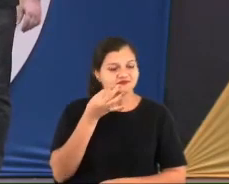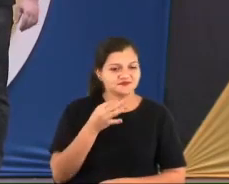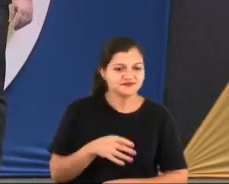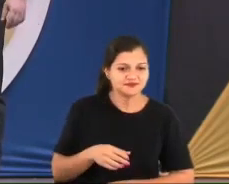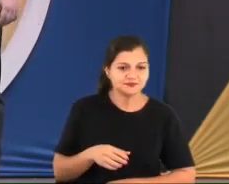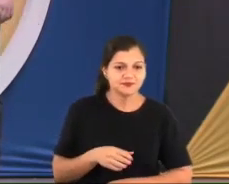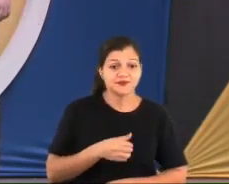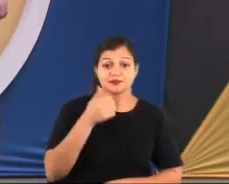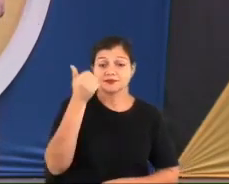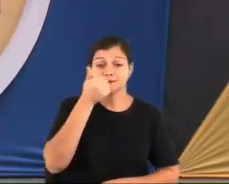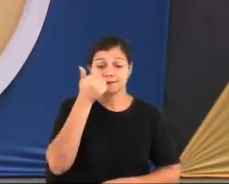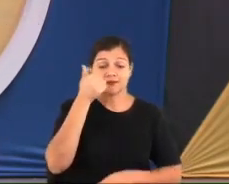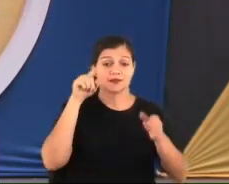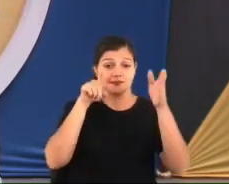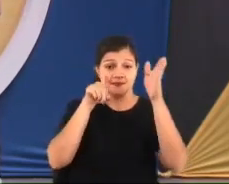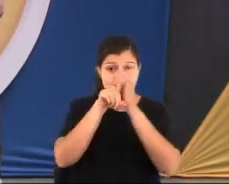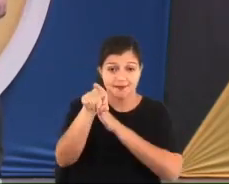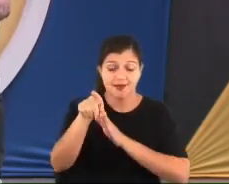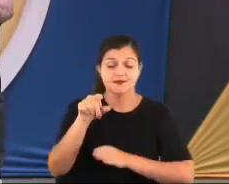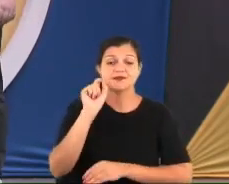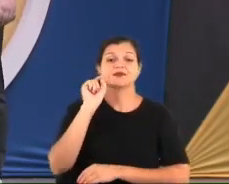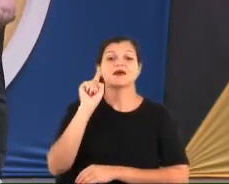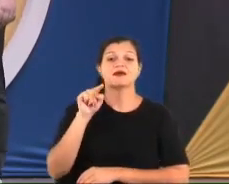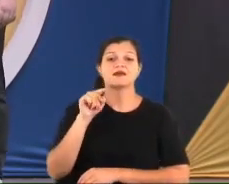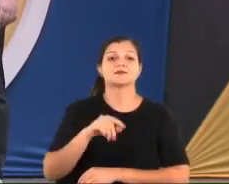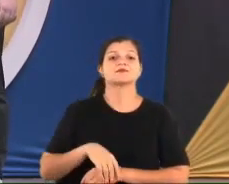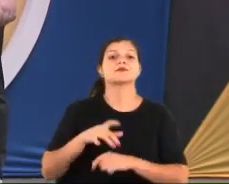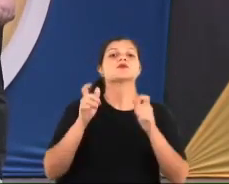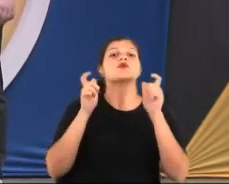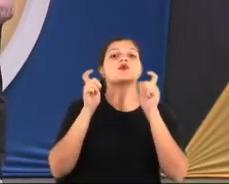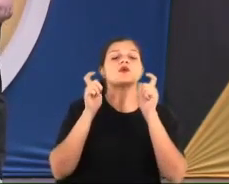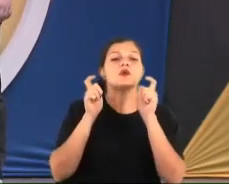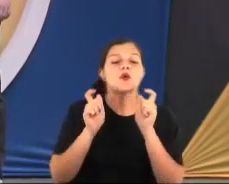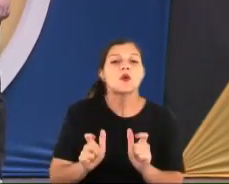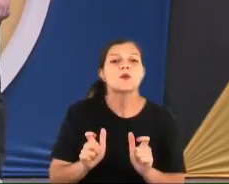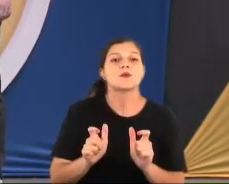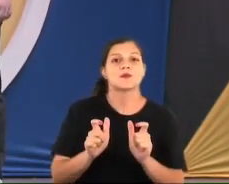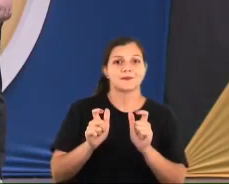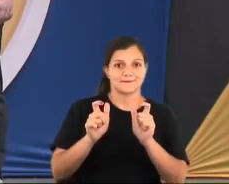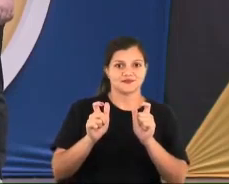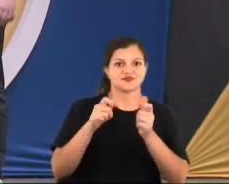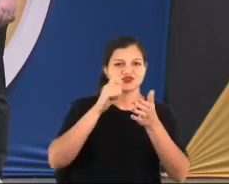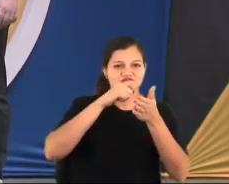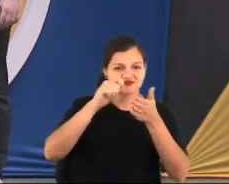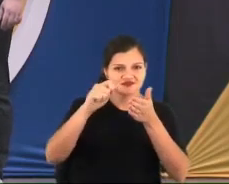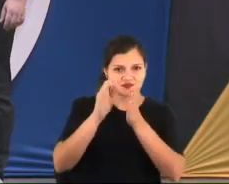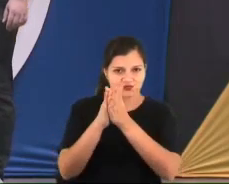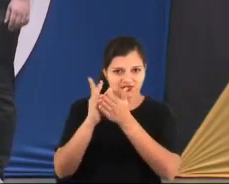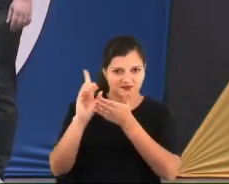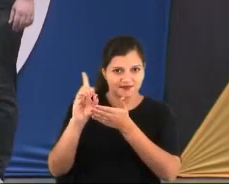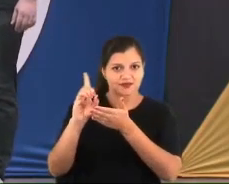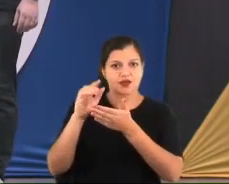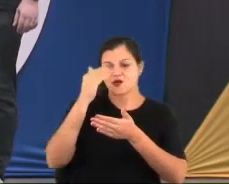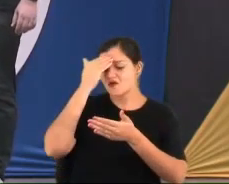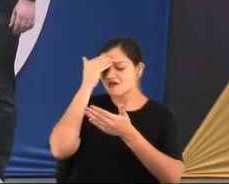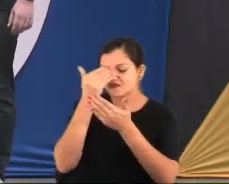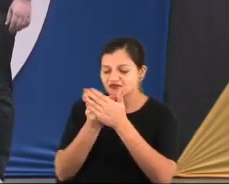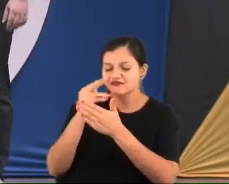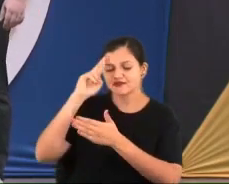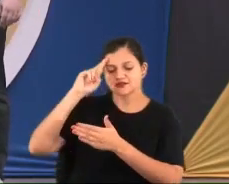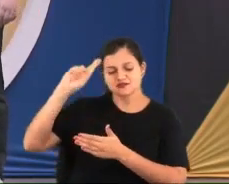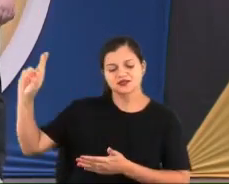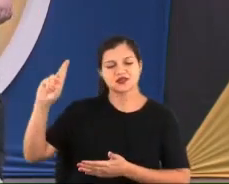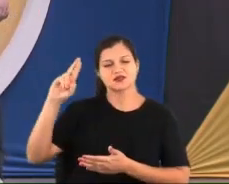A primeira pergunta é: onde está escrito? Confie no Senhor